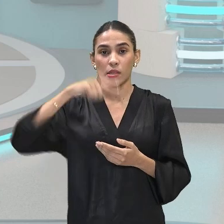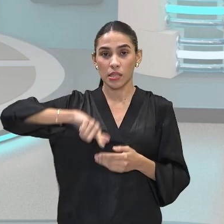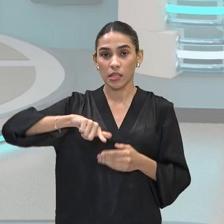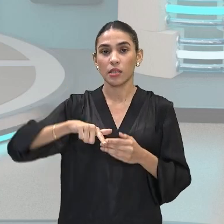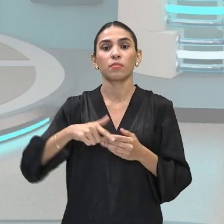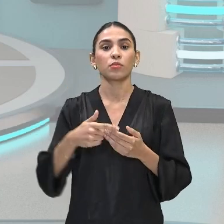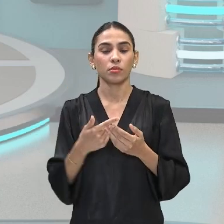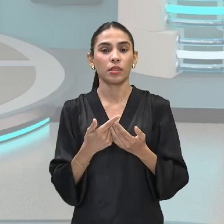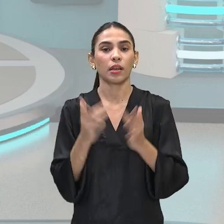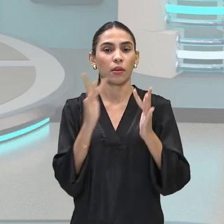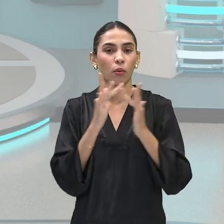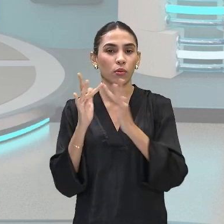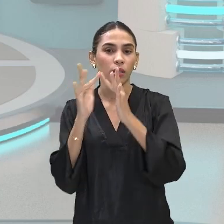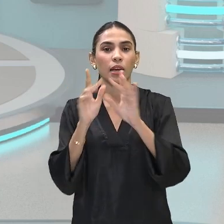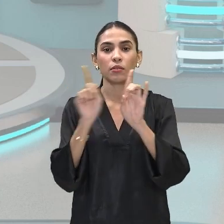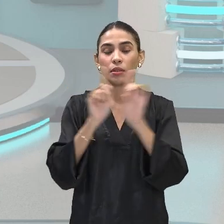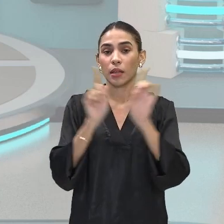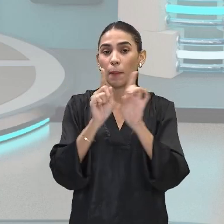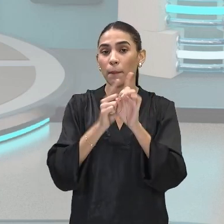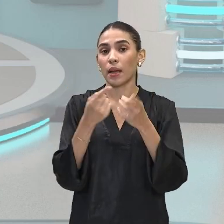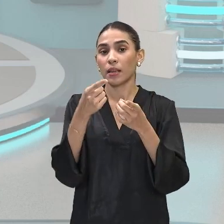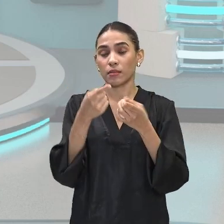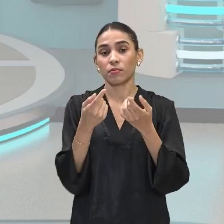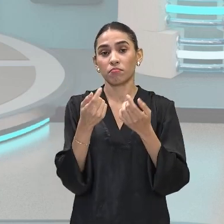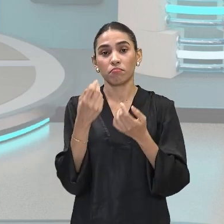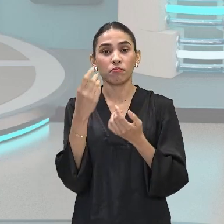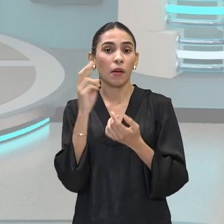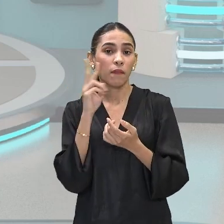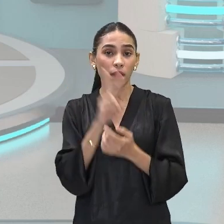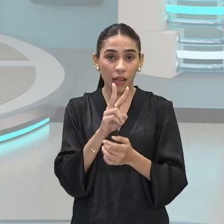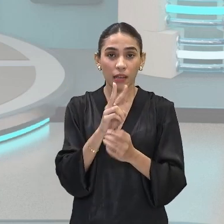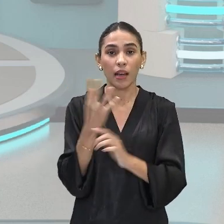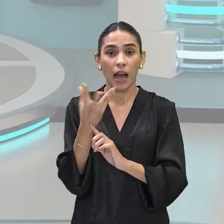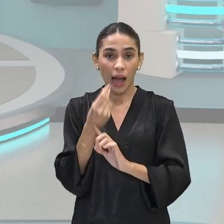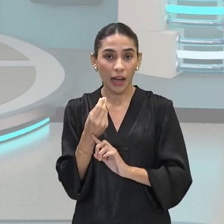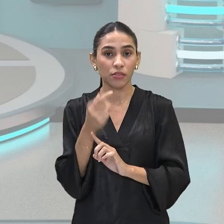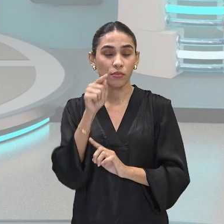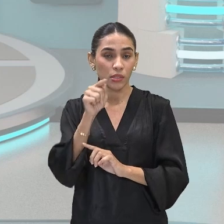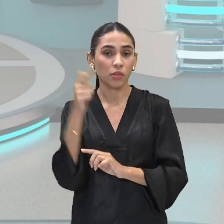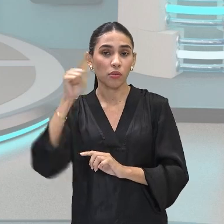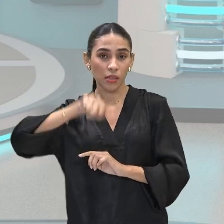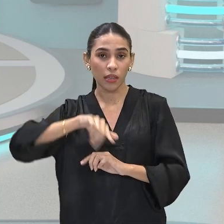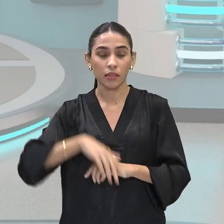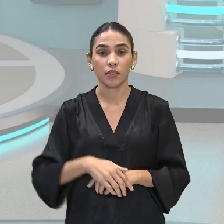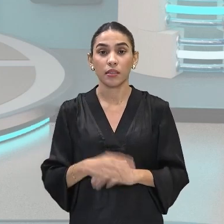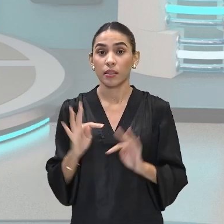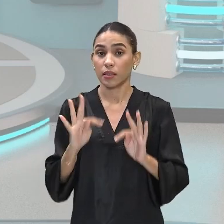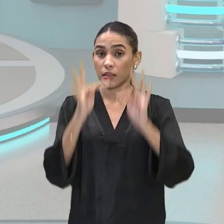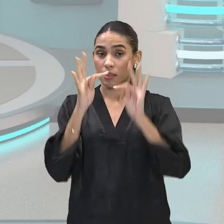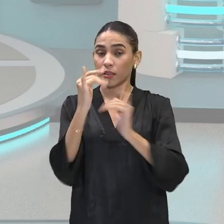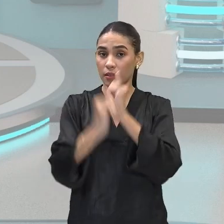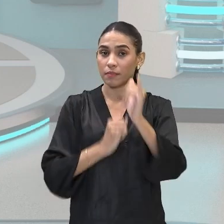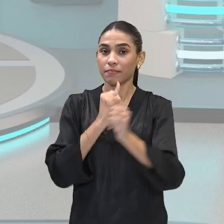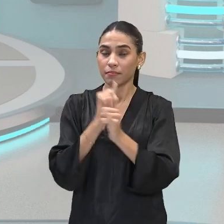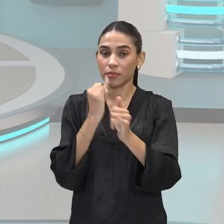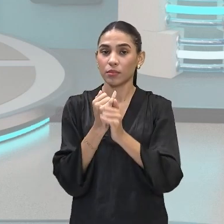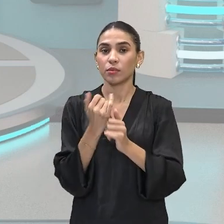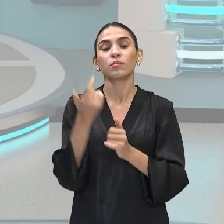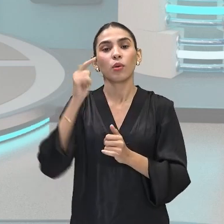obras de arte que a gente nem imaginaria ver pessoalmente. Então, a internet, a tecnologia, ela nos